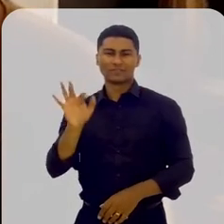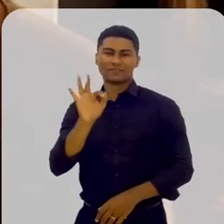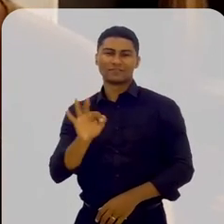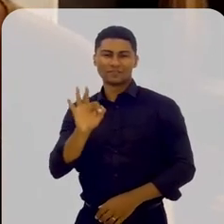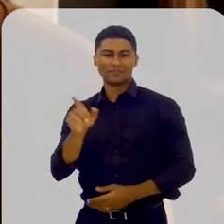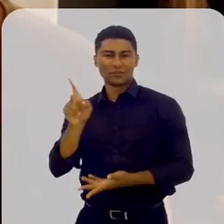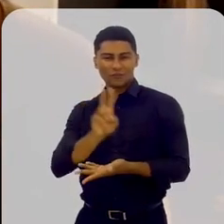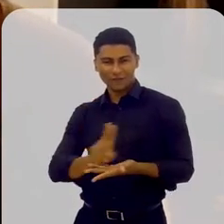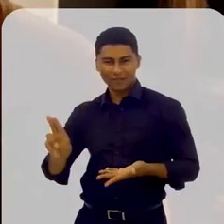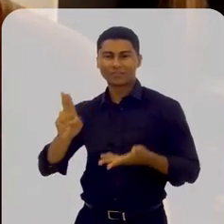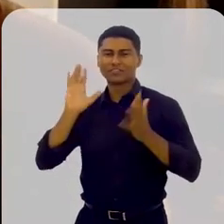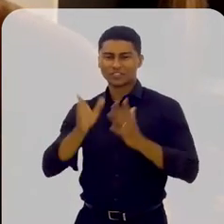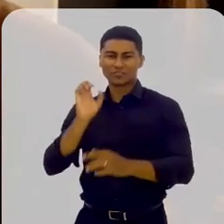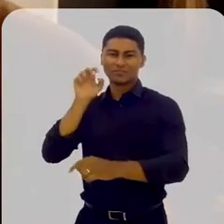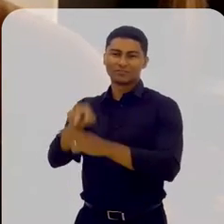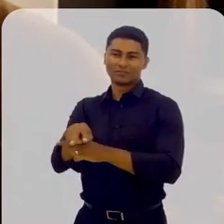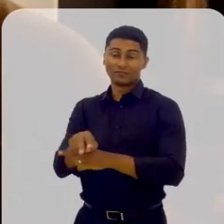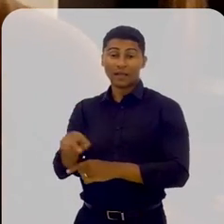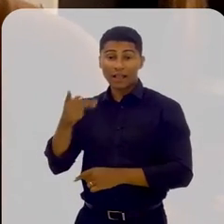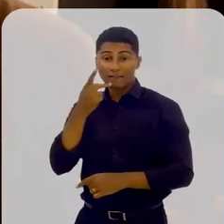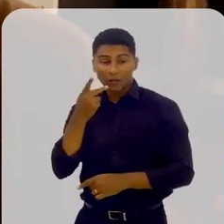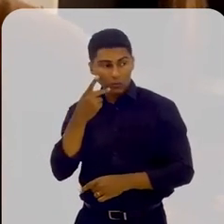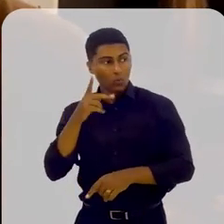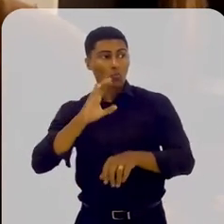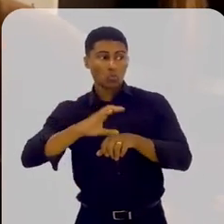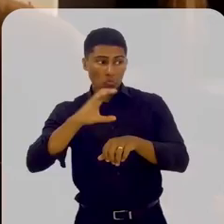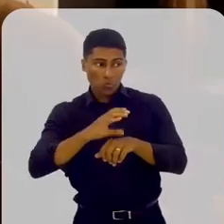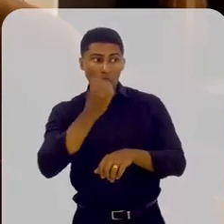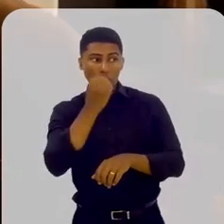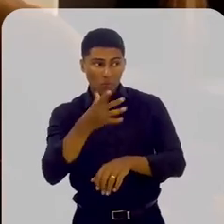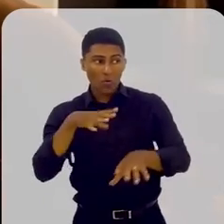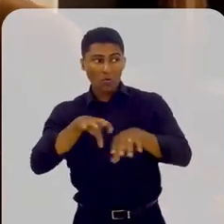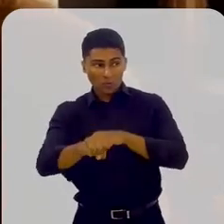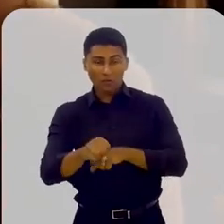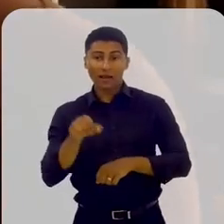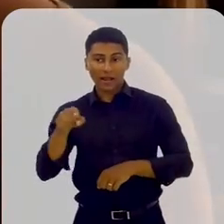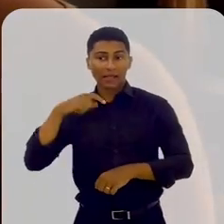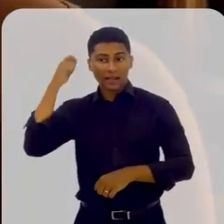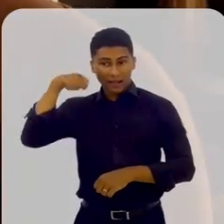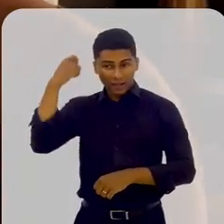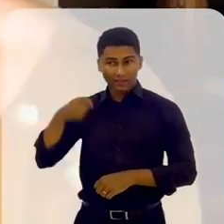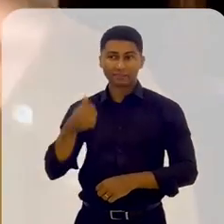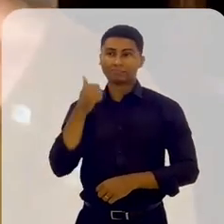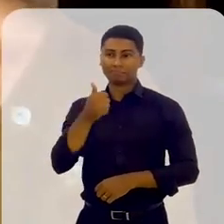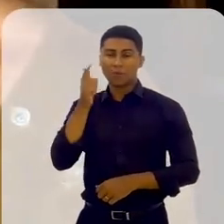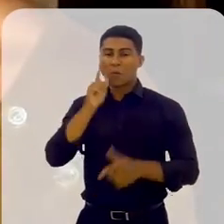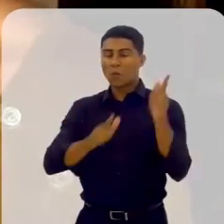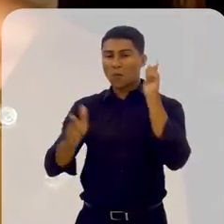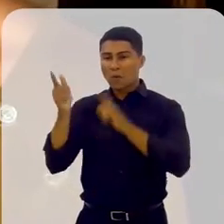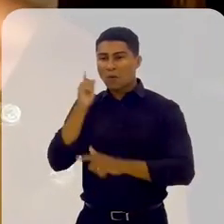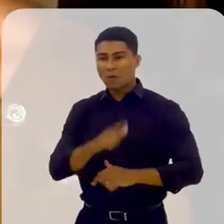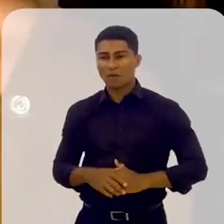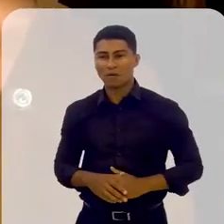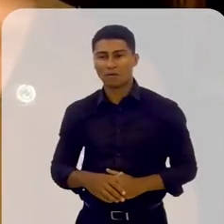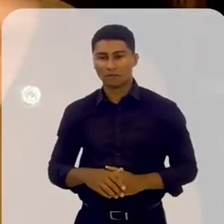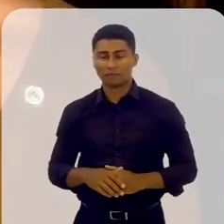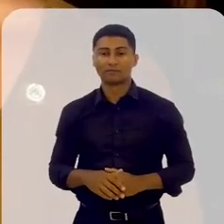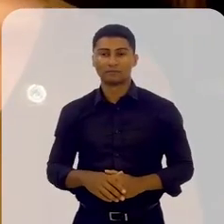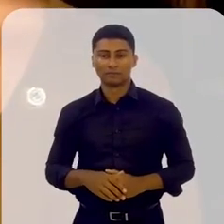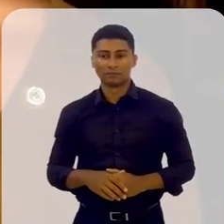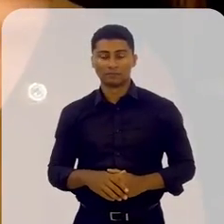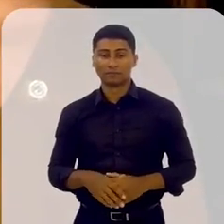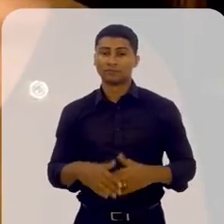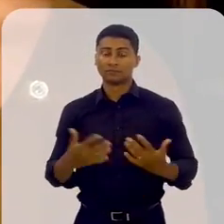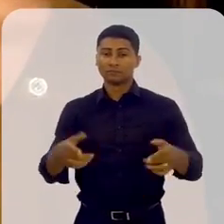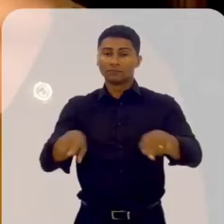faculdade, na universidade. E tinha atestado que o curso era muito bom, foi muito bom para ela, como atriz, para